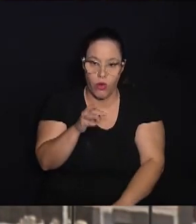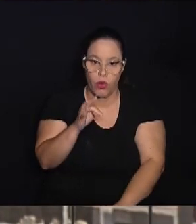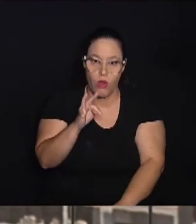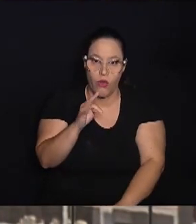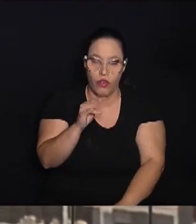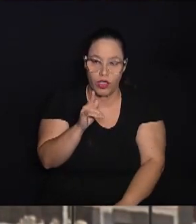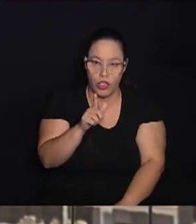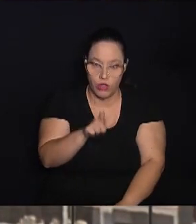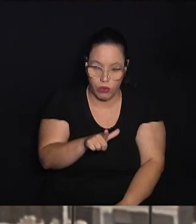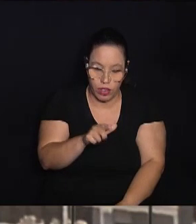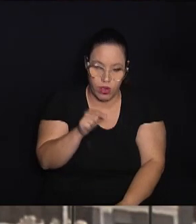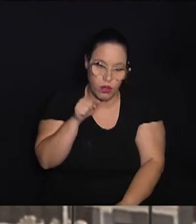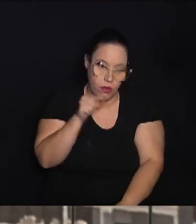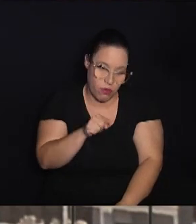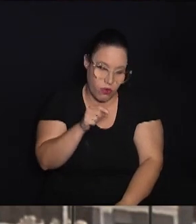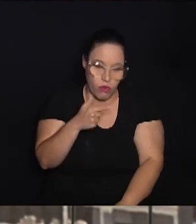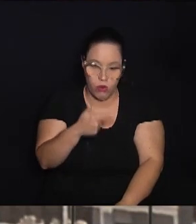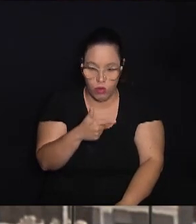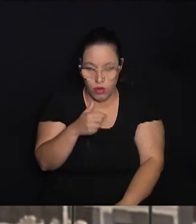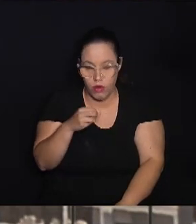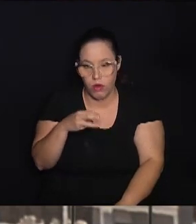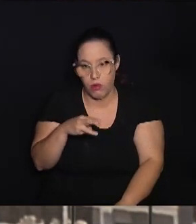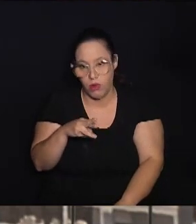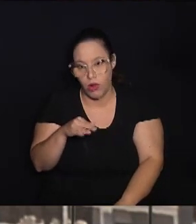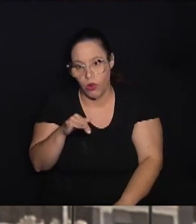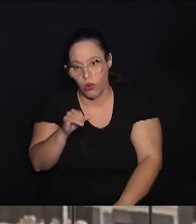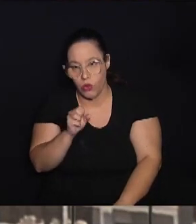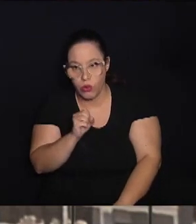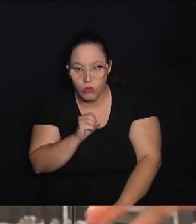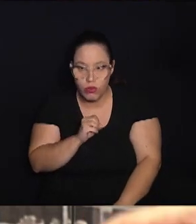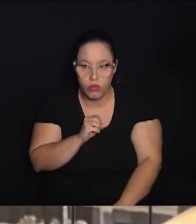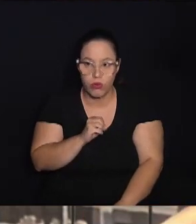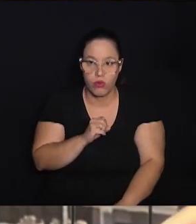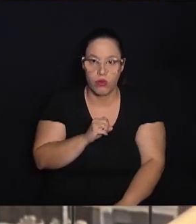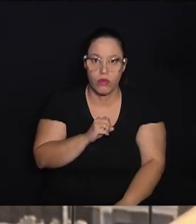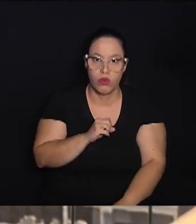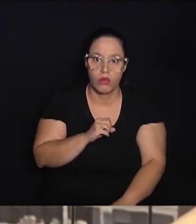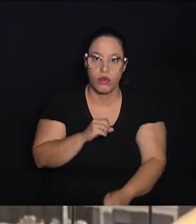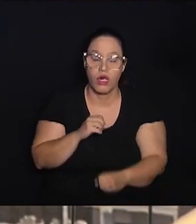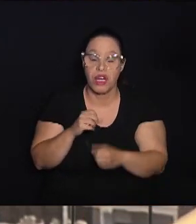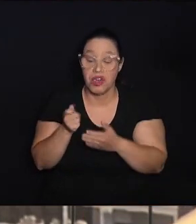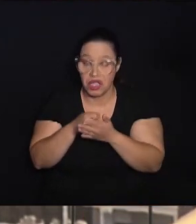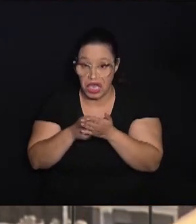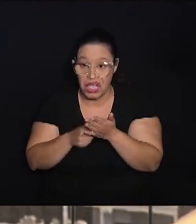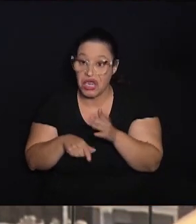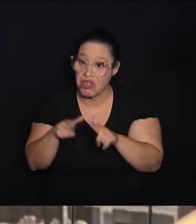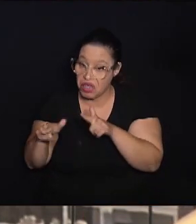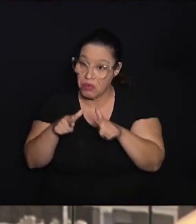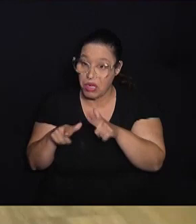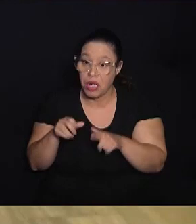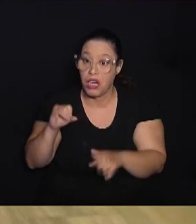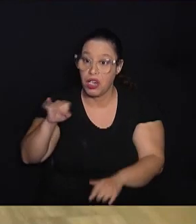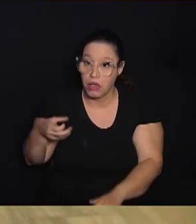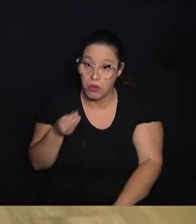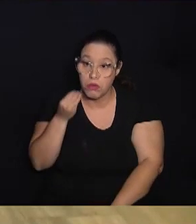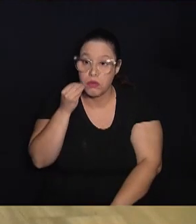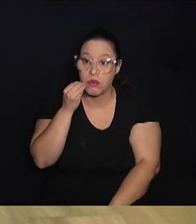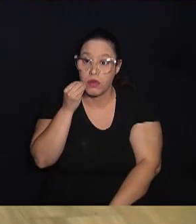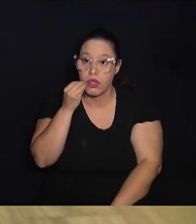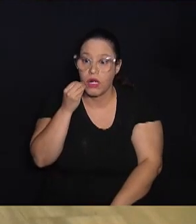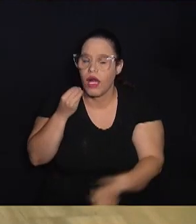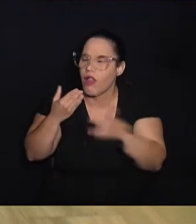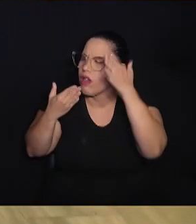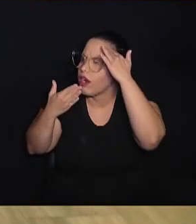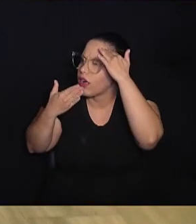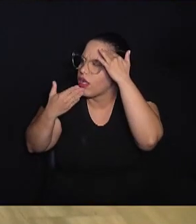www.festival.com então para quem quiser inscrever seu trabalho é uma oportunidade né Eu queria Então agradecer